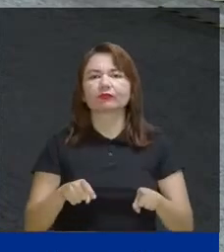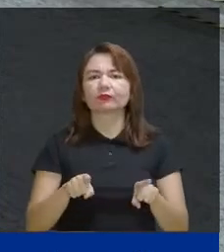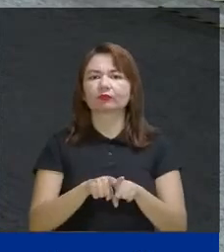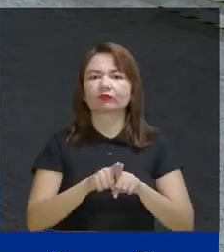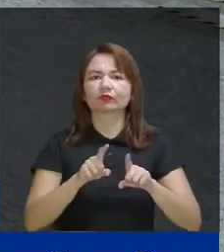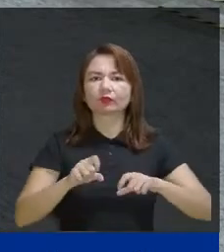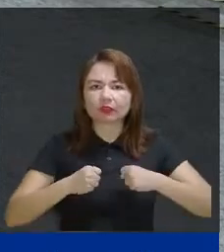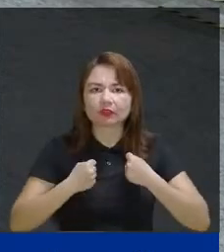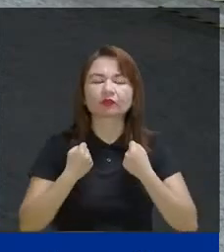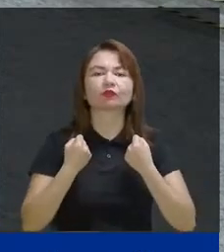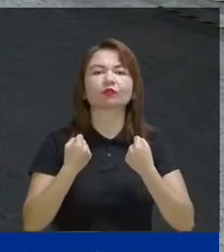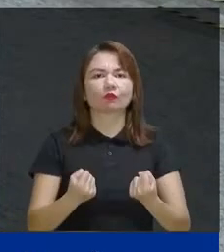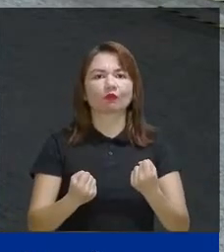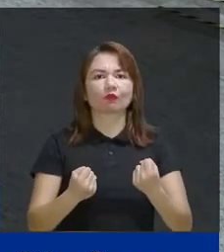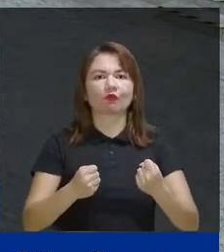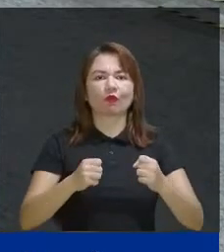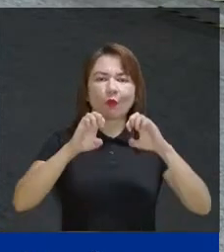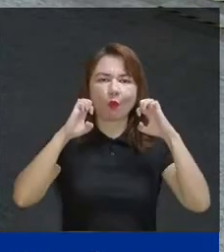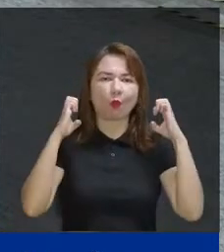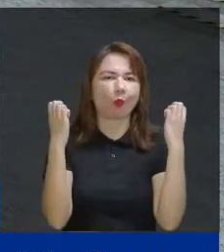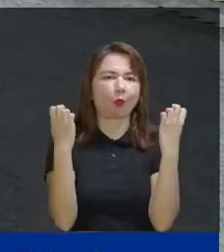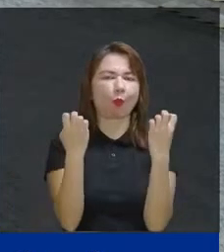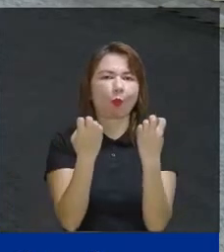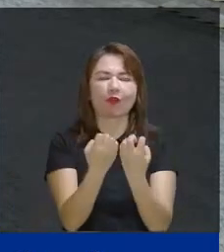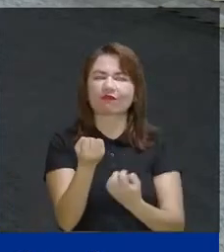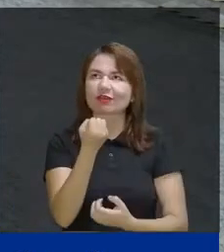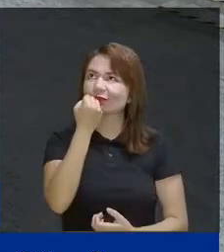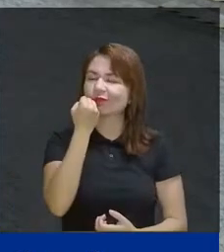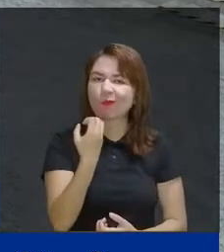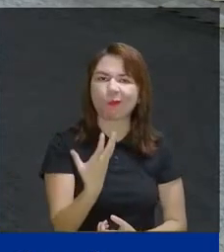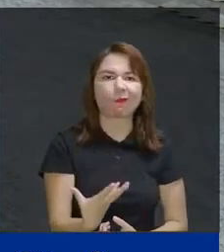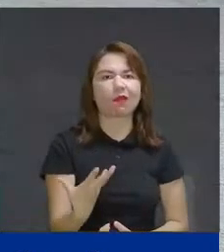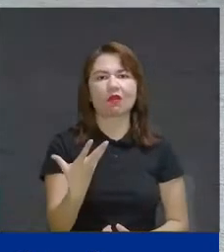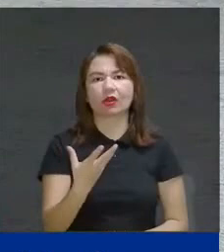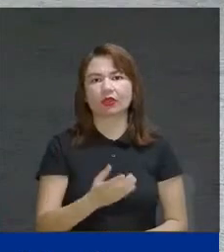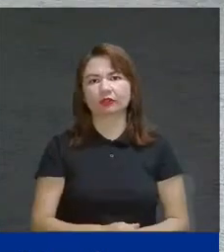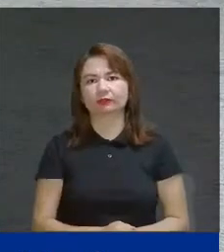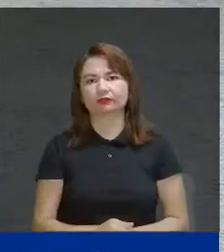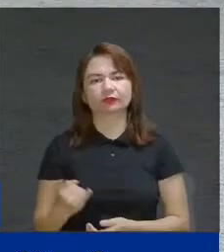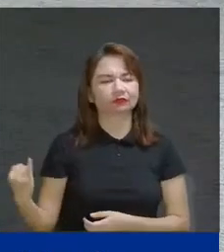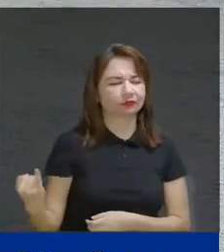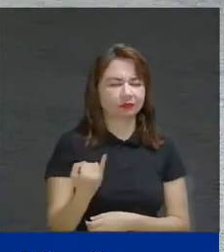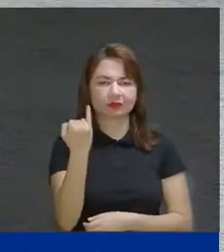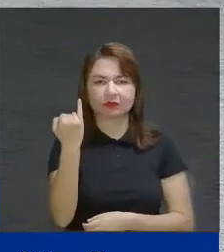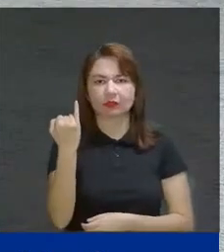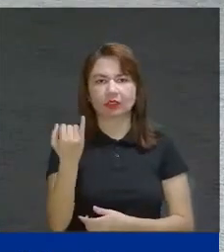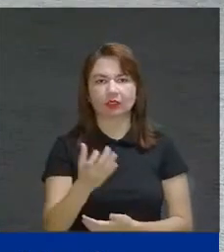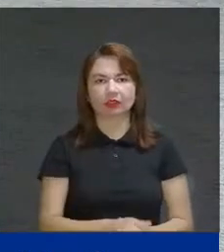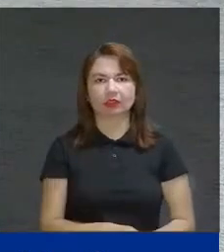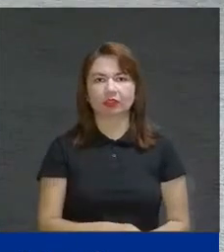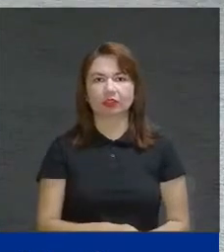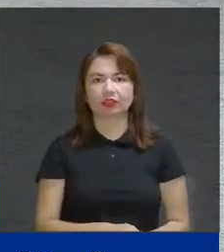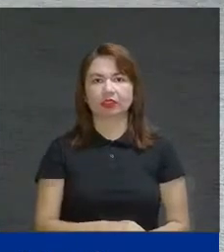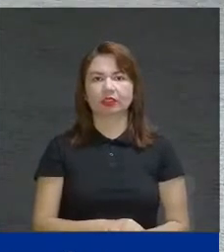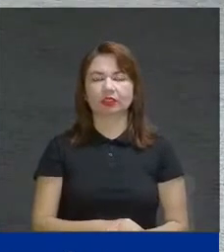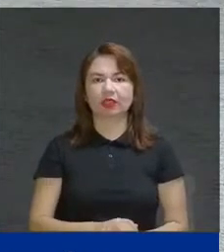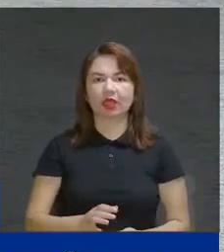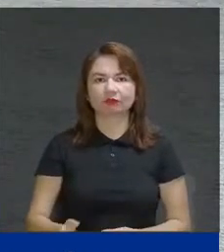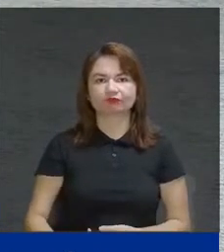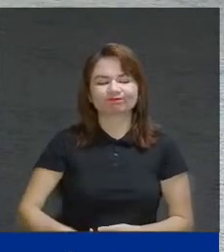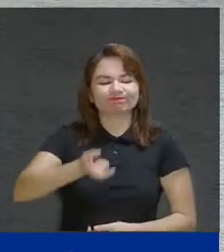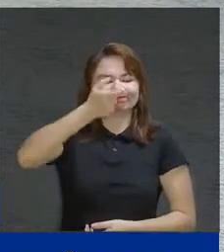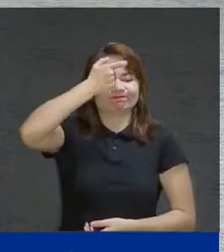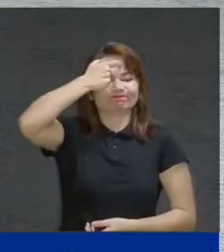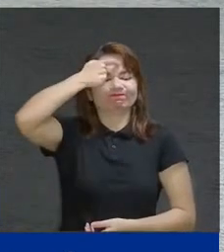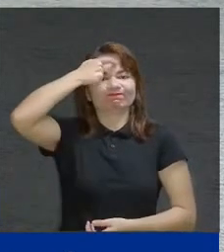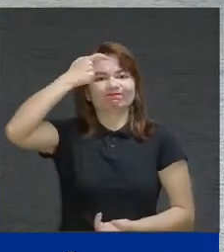né, um evento muito, muito significativo, um evento que certamente vai ficar registrado na história